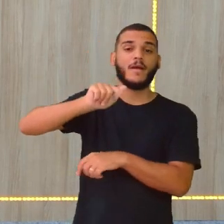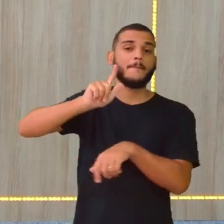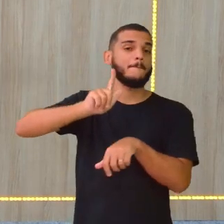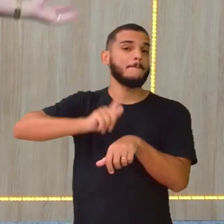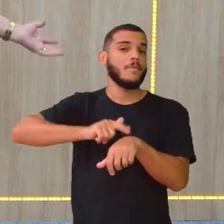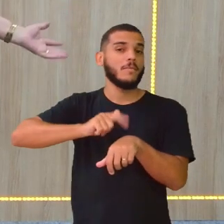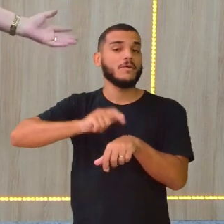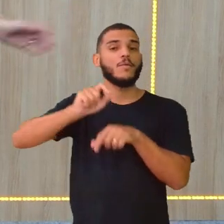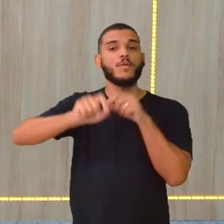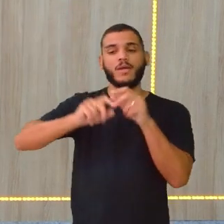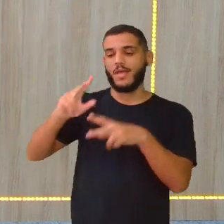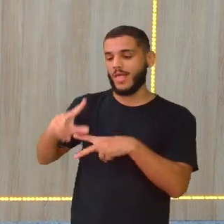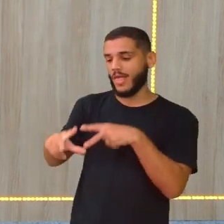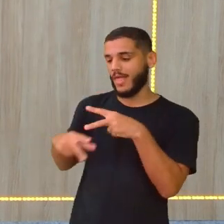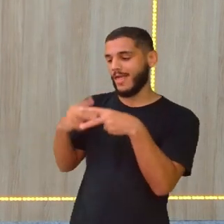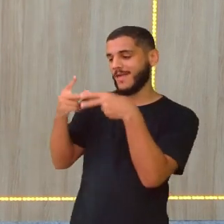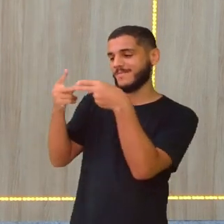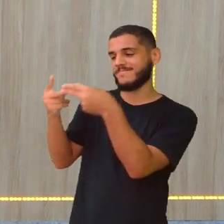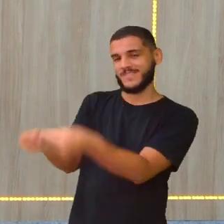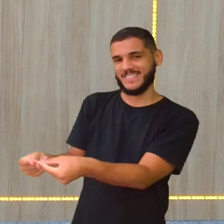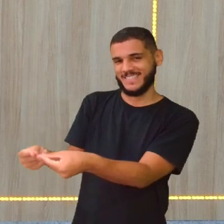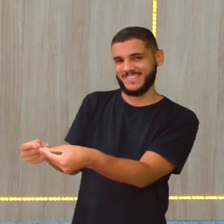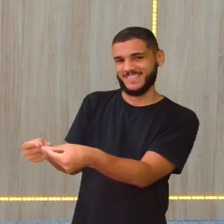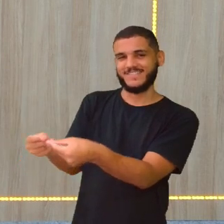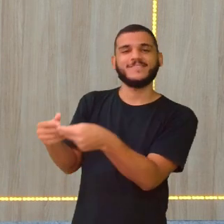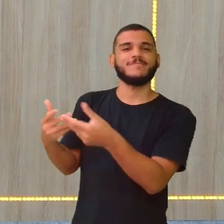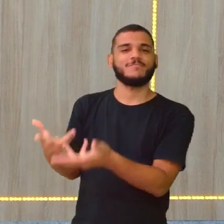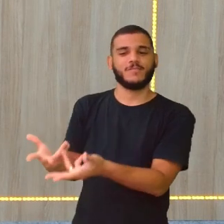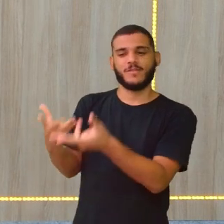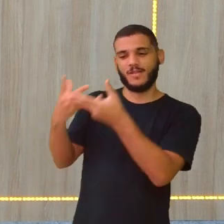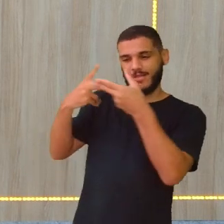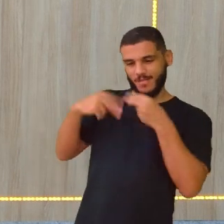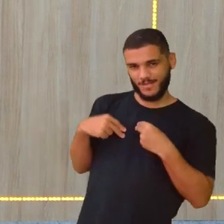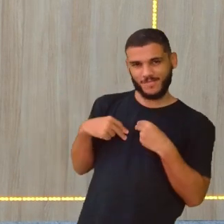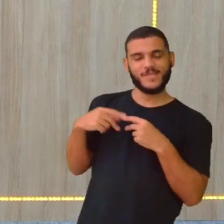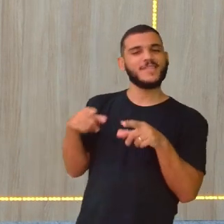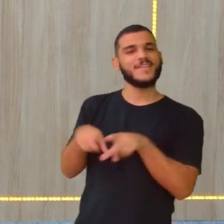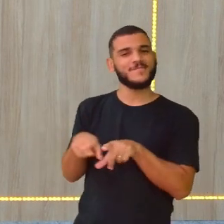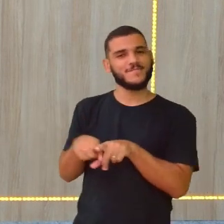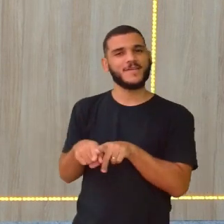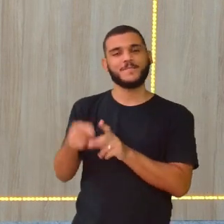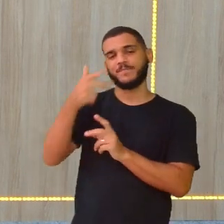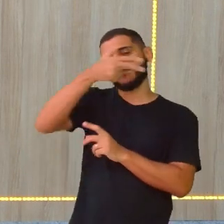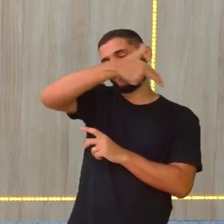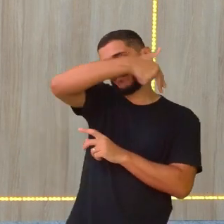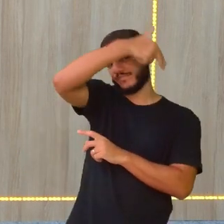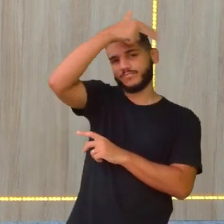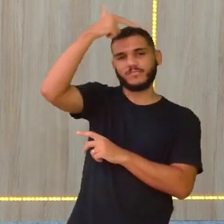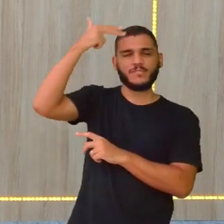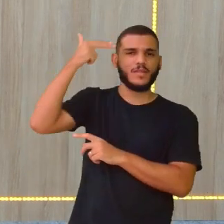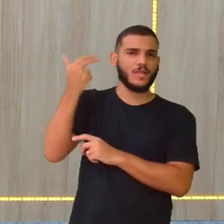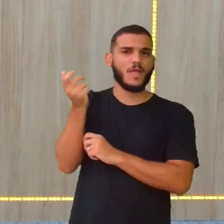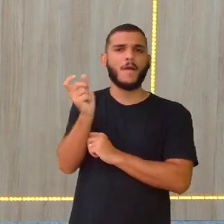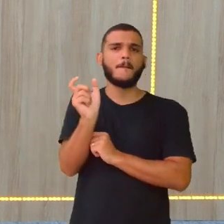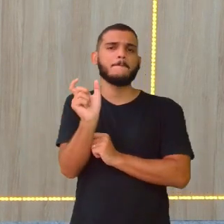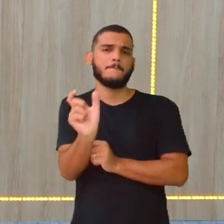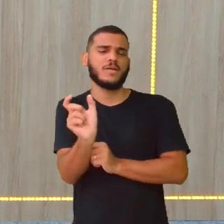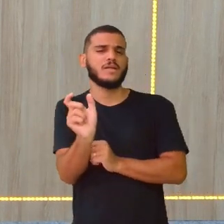de dar presentes, receber presentes. Natal tem, essa palavra Natal, ela